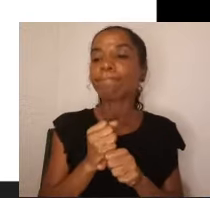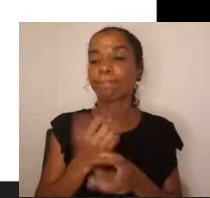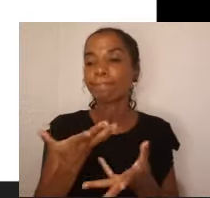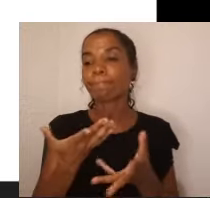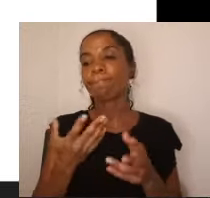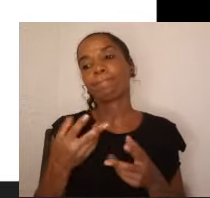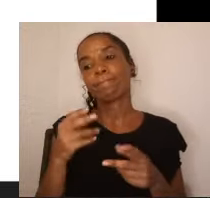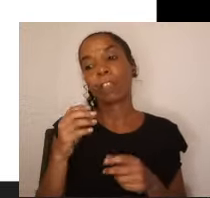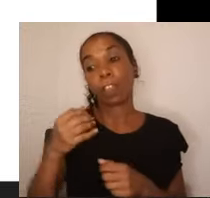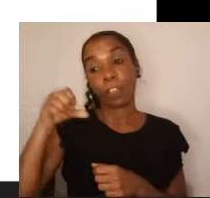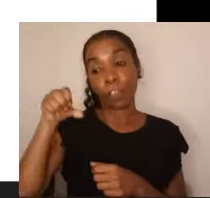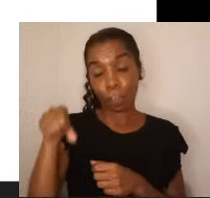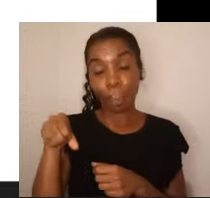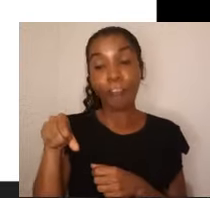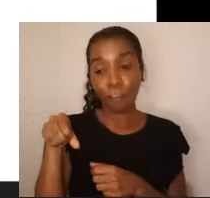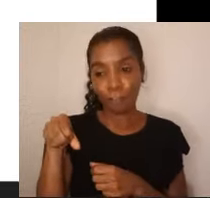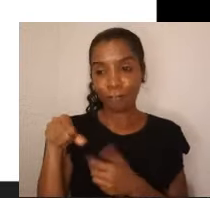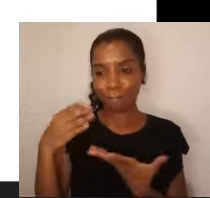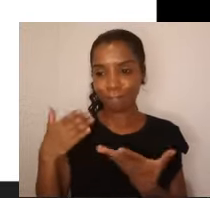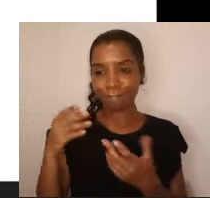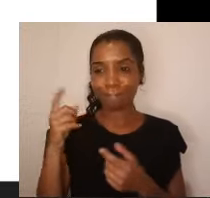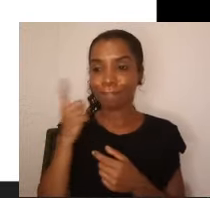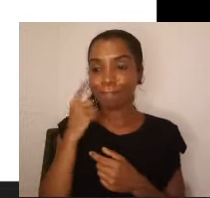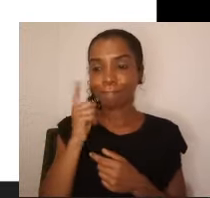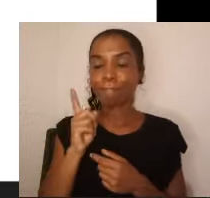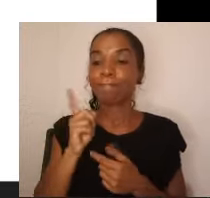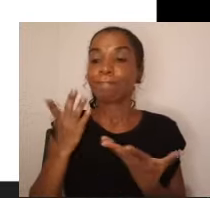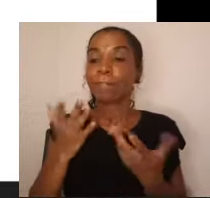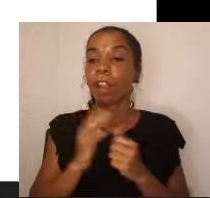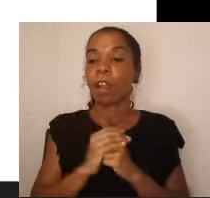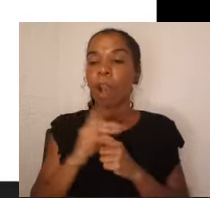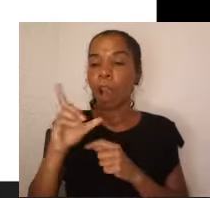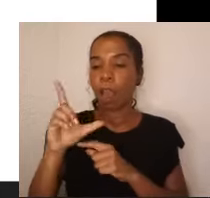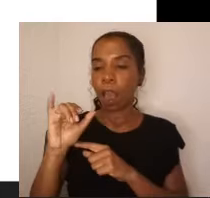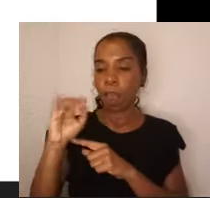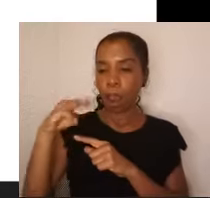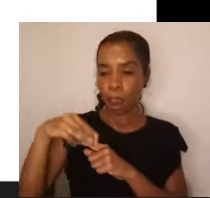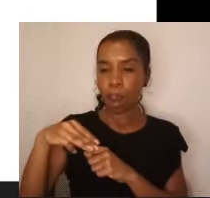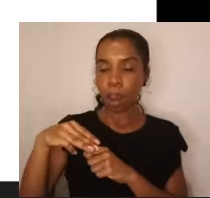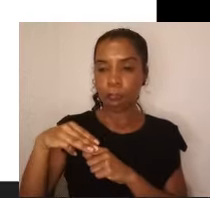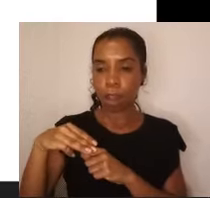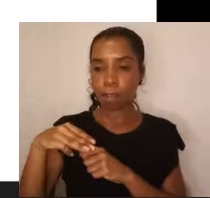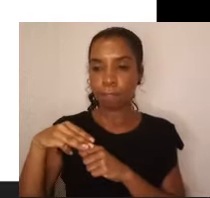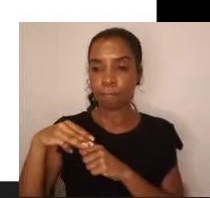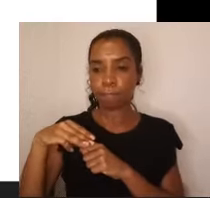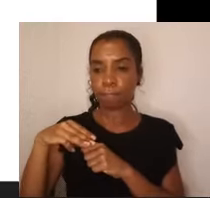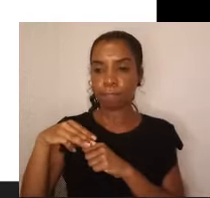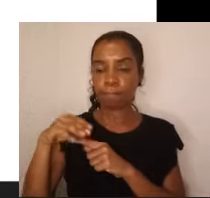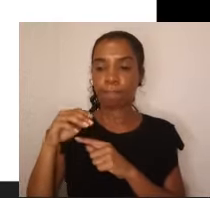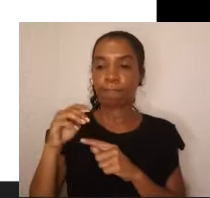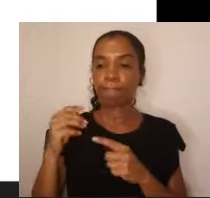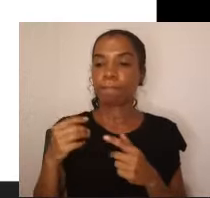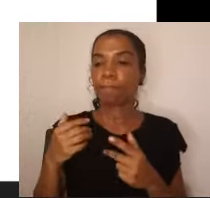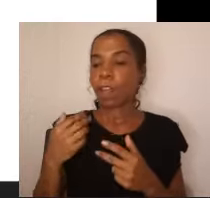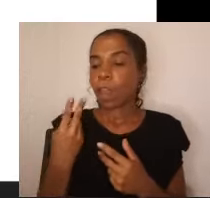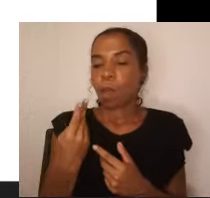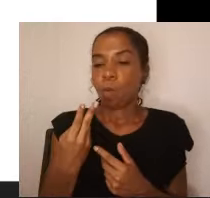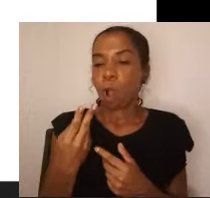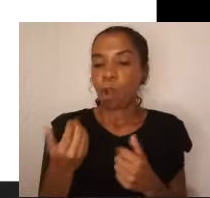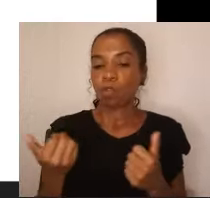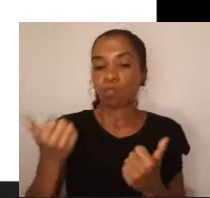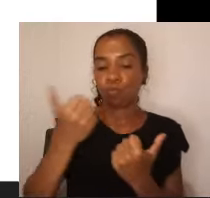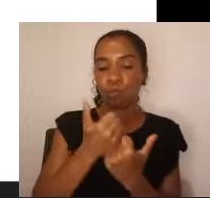A função exponencial também é contínua, então o limite dela no ponto 1 vai ser a mesma coisa que substituir